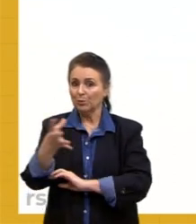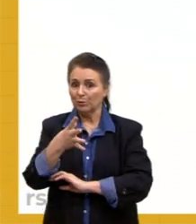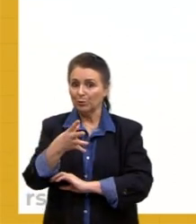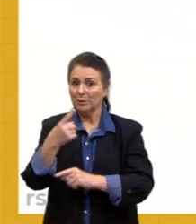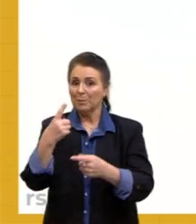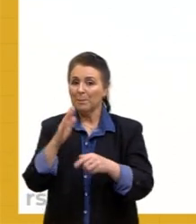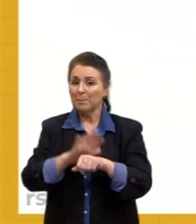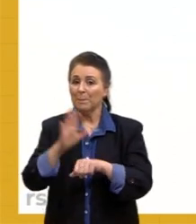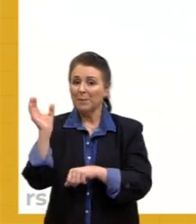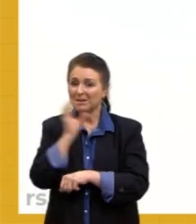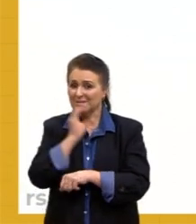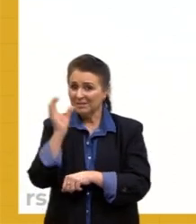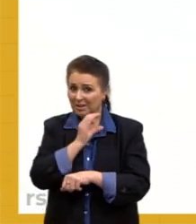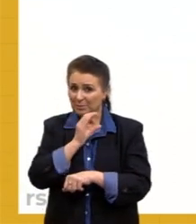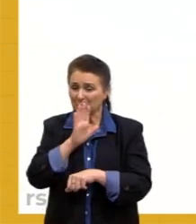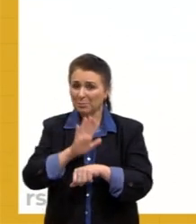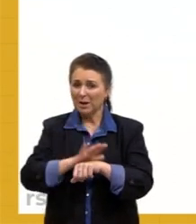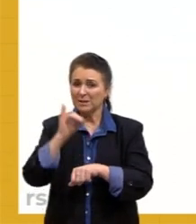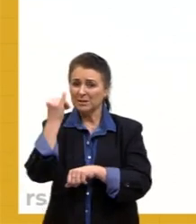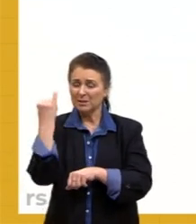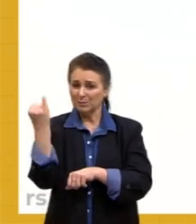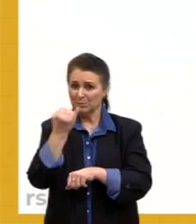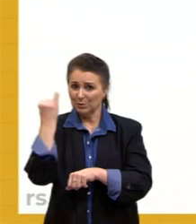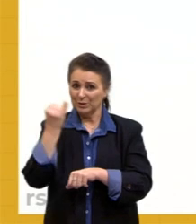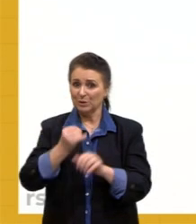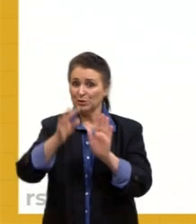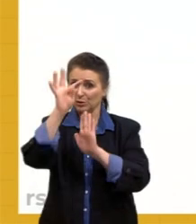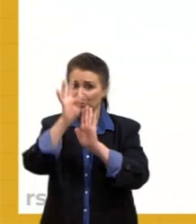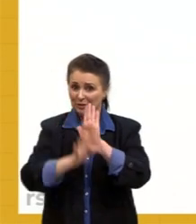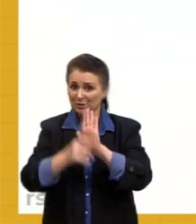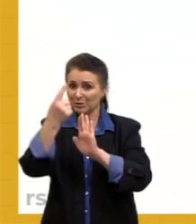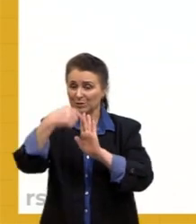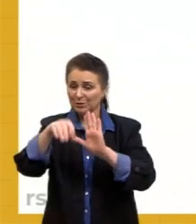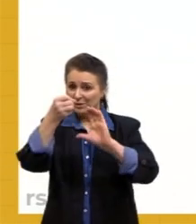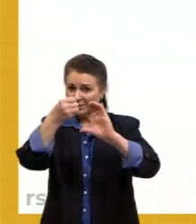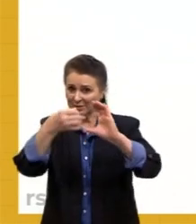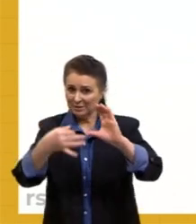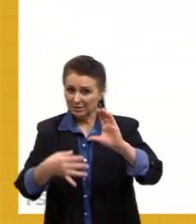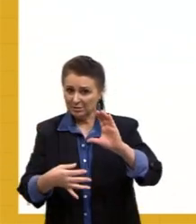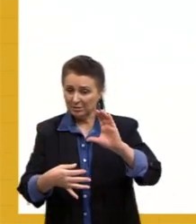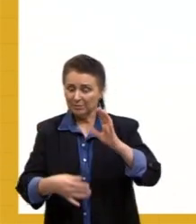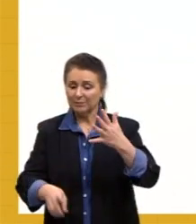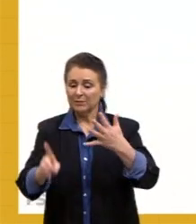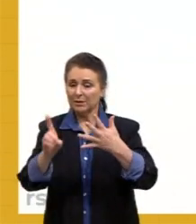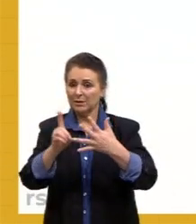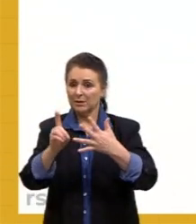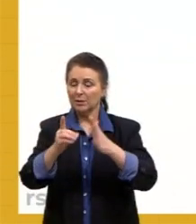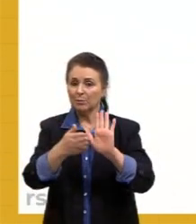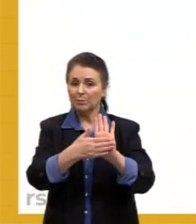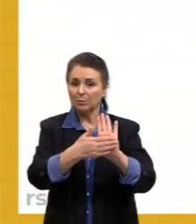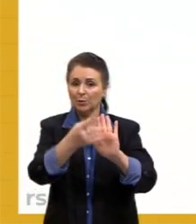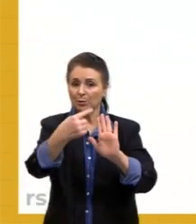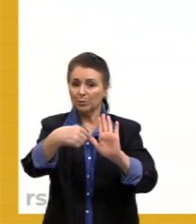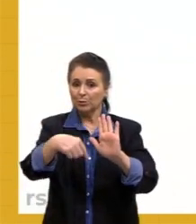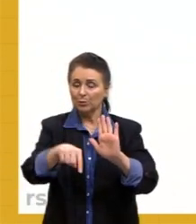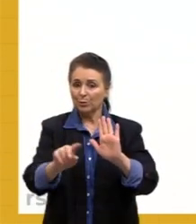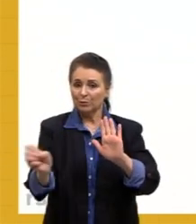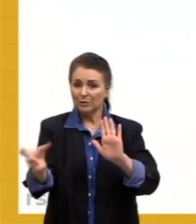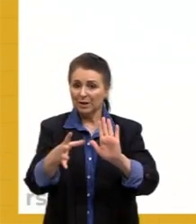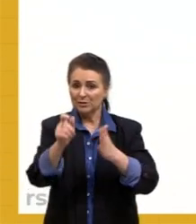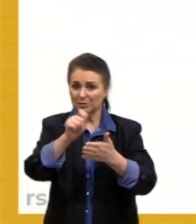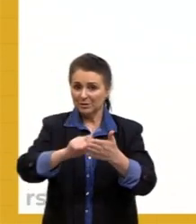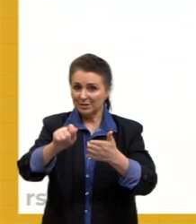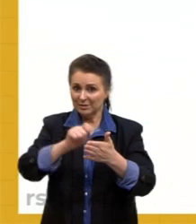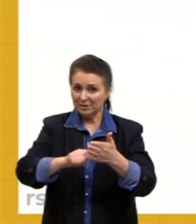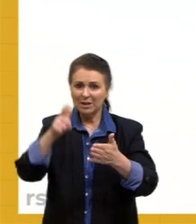rapidez supera o enredo e as outras características também não letra D propõe um novo traço escrita pois